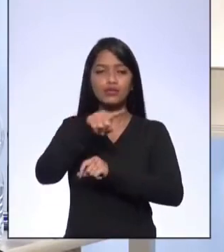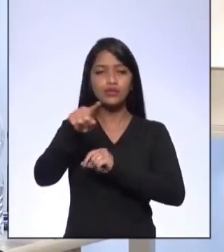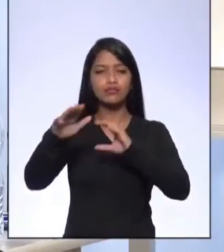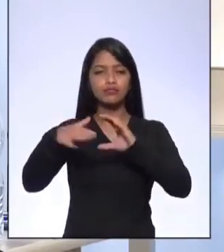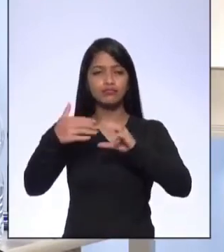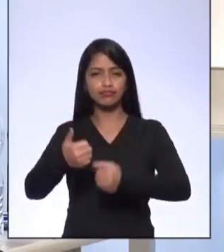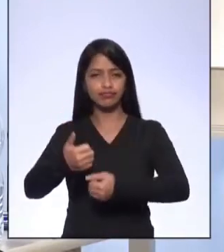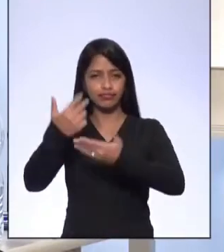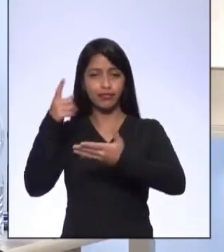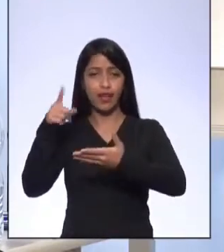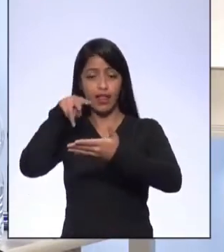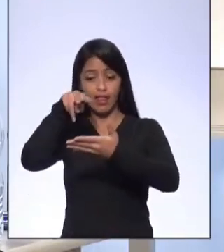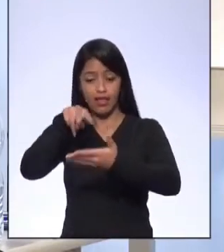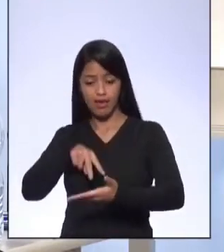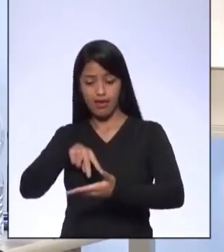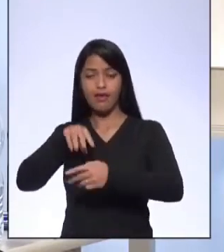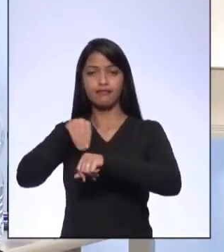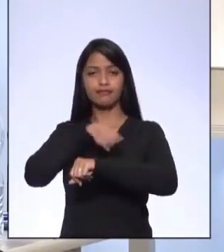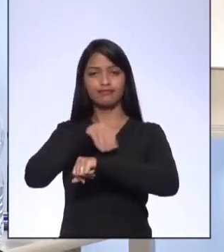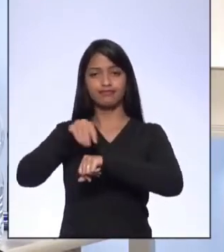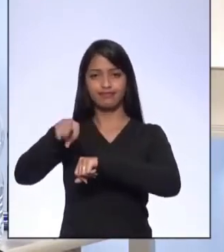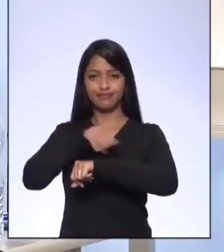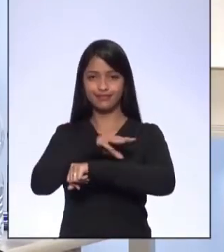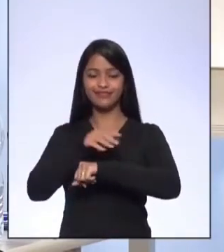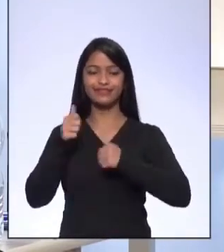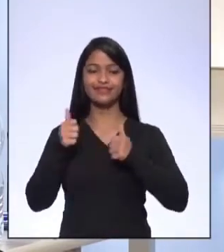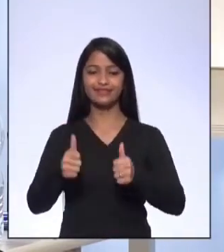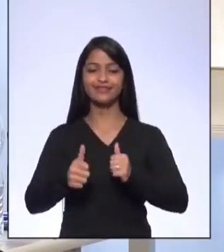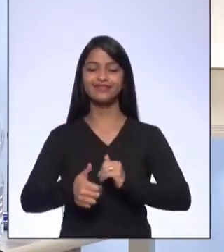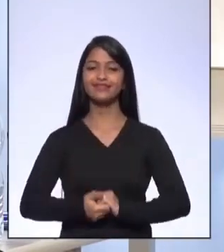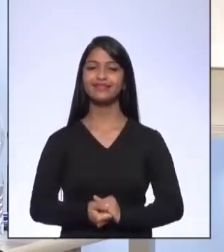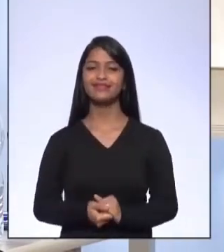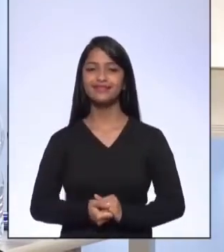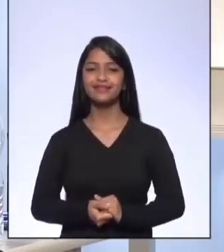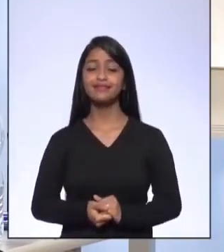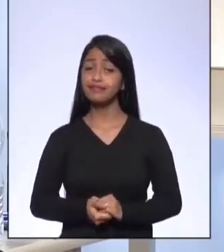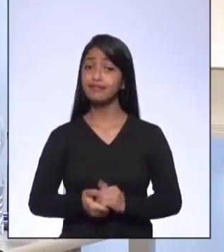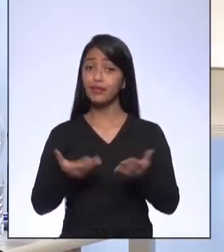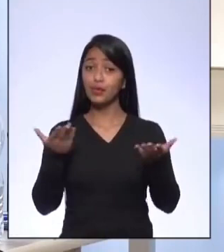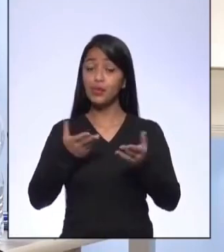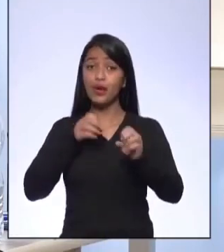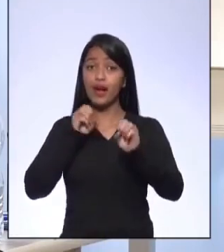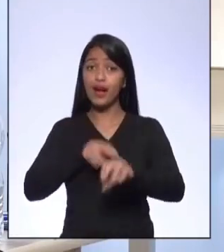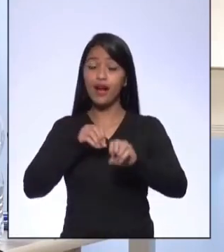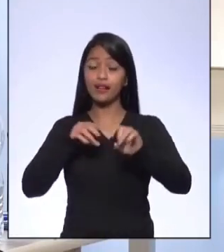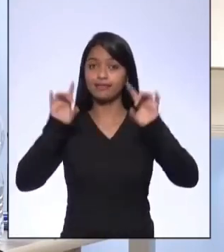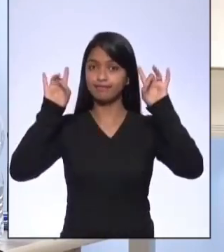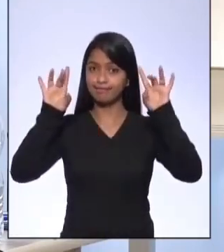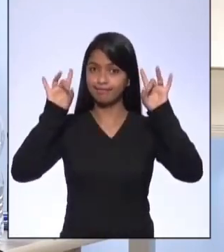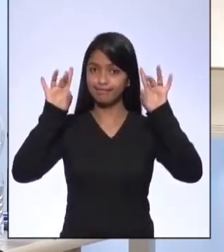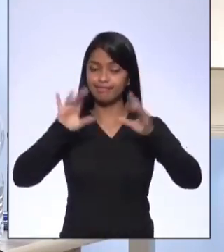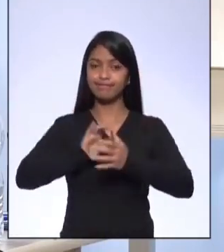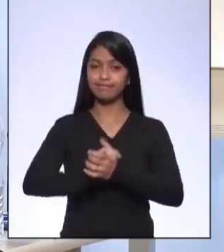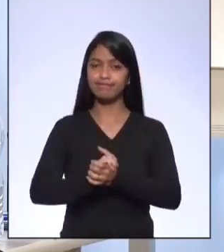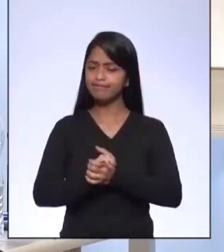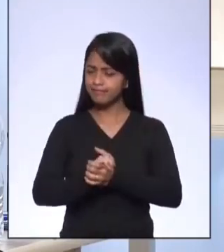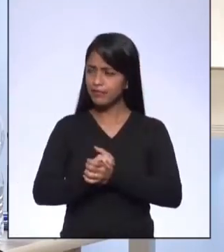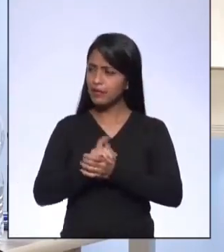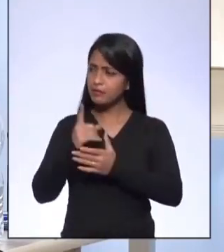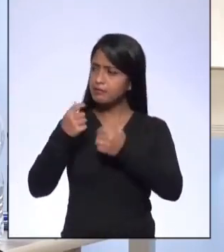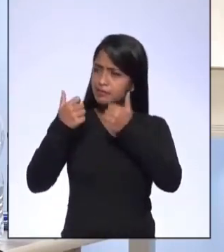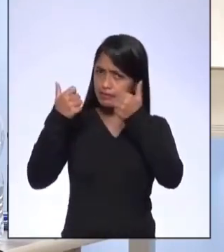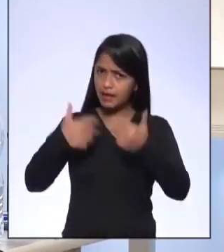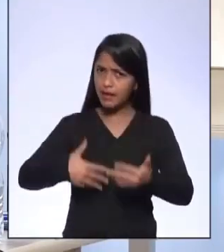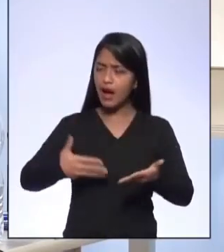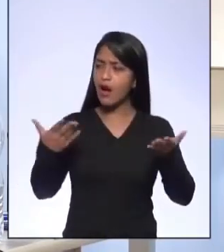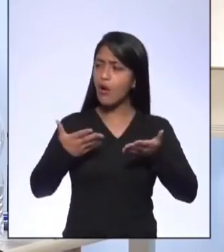falarem no chat, ela vai ler e passar para mim. Então hoje a gente tem uma aula aí especial para vocês. Professora Antônia, você poderia falar das habilidades que eles vão usar